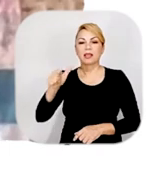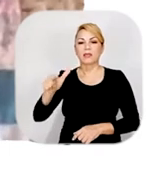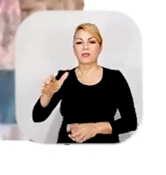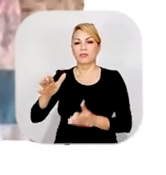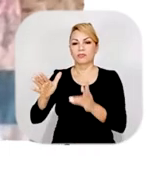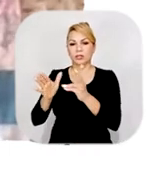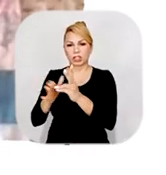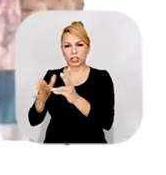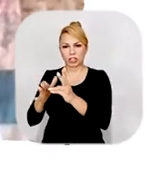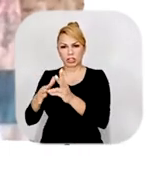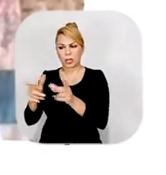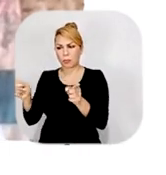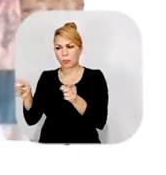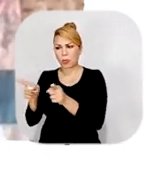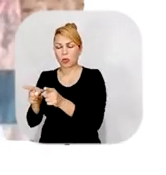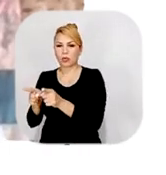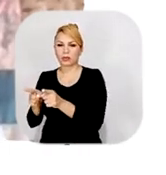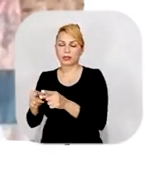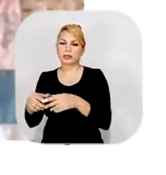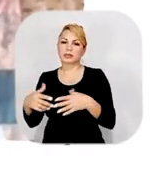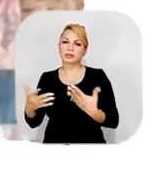línguas quando eu comecei, tá?